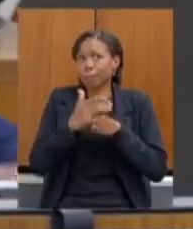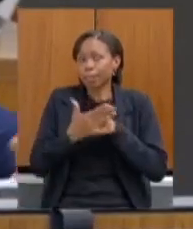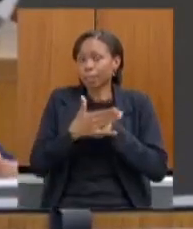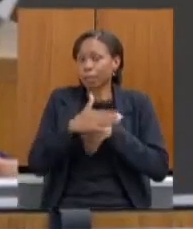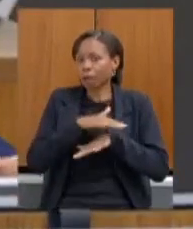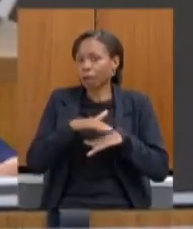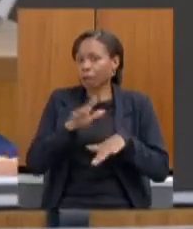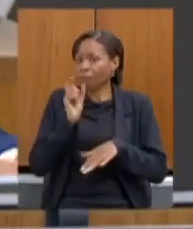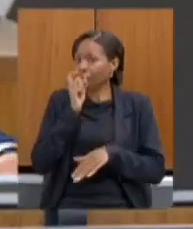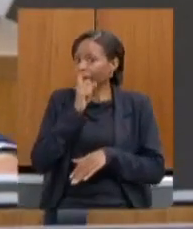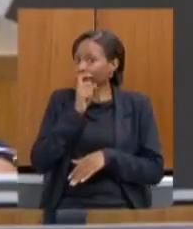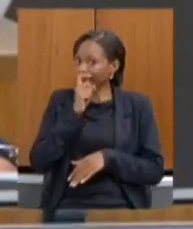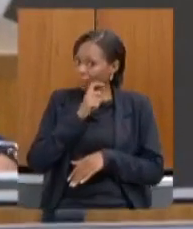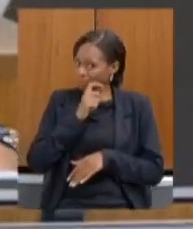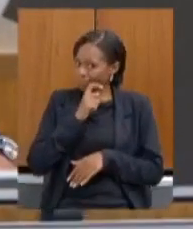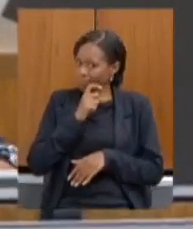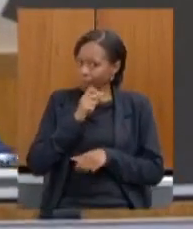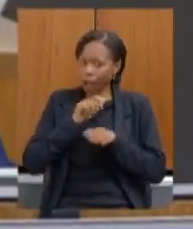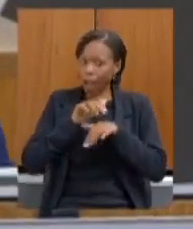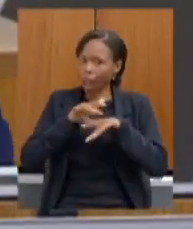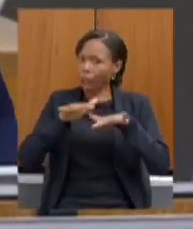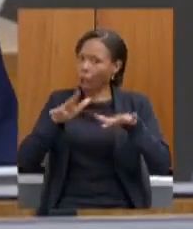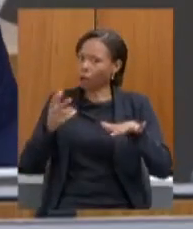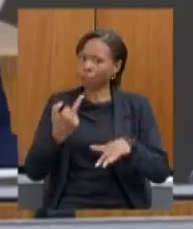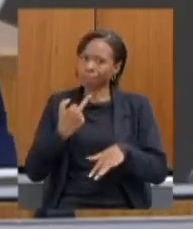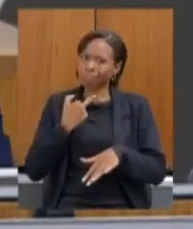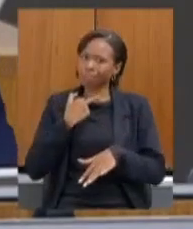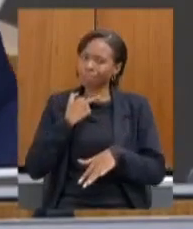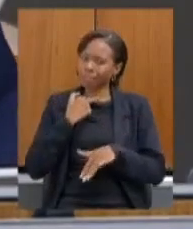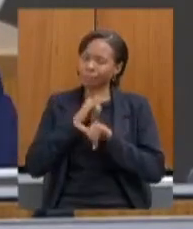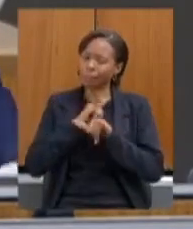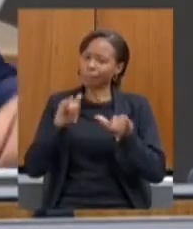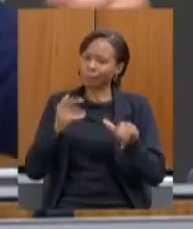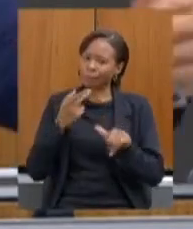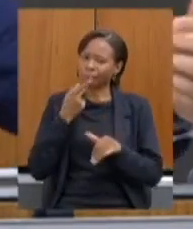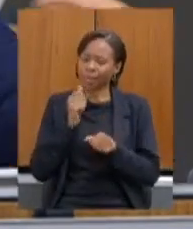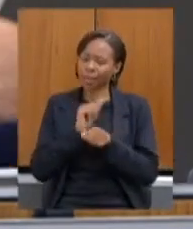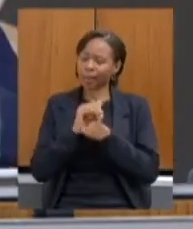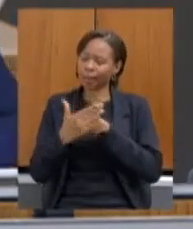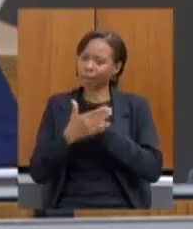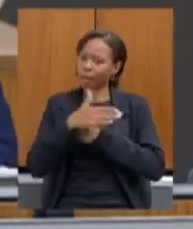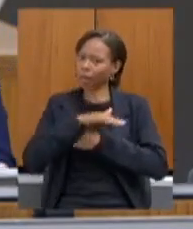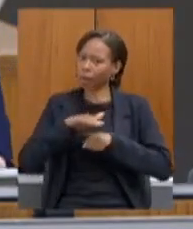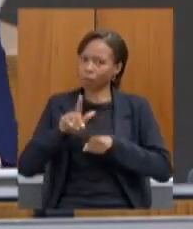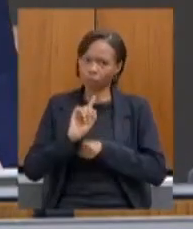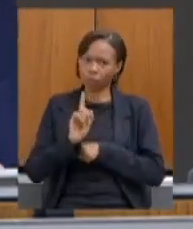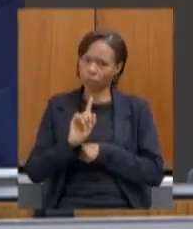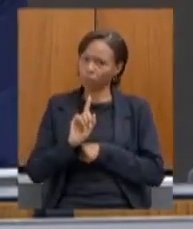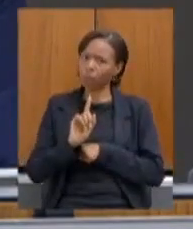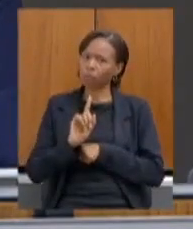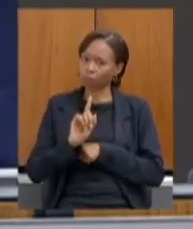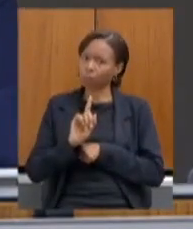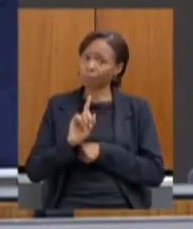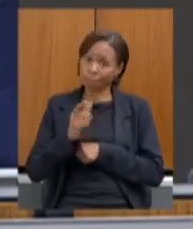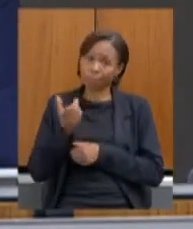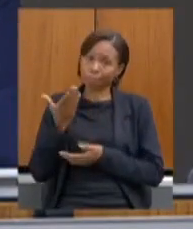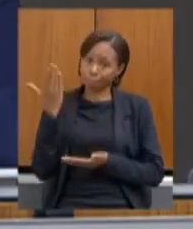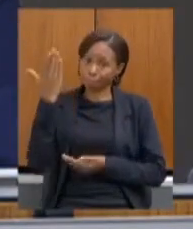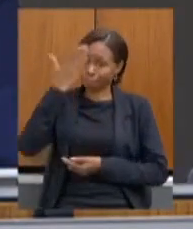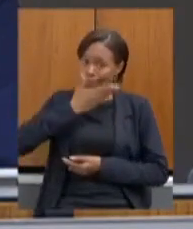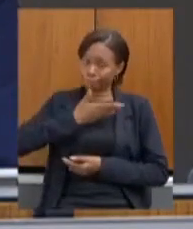propagada pelo nosso Estado, acho que prova disso o Plano Minas Consciente, que é o plano pelo qual o governo estadual